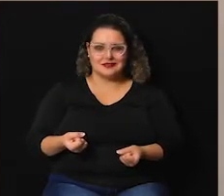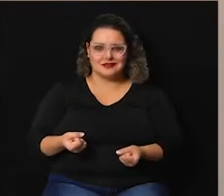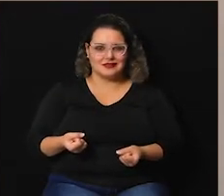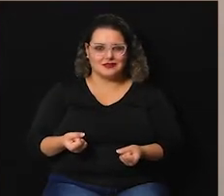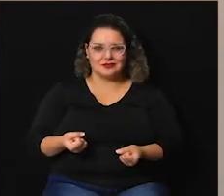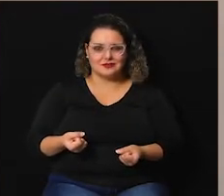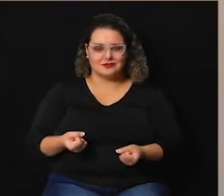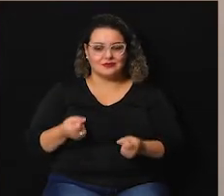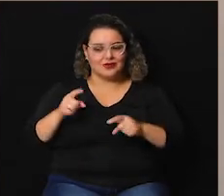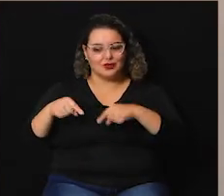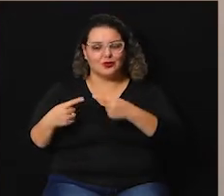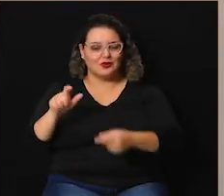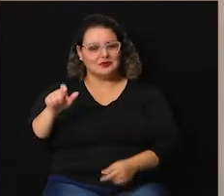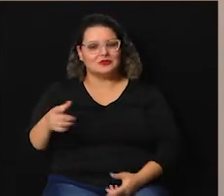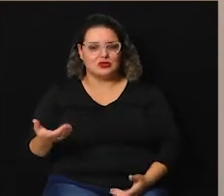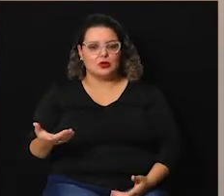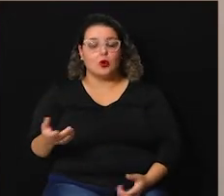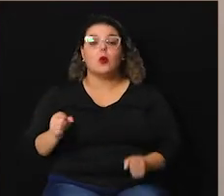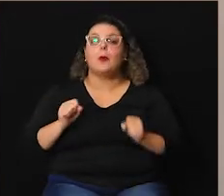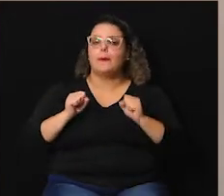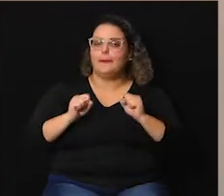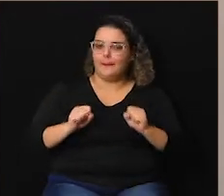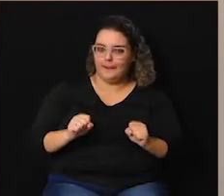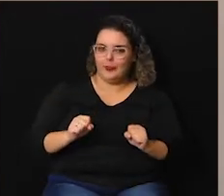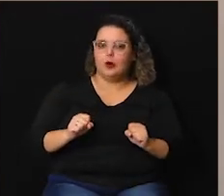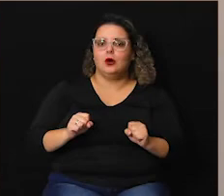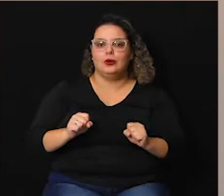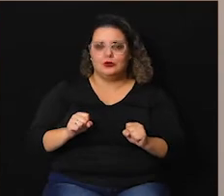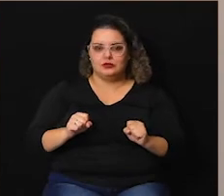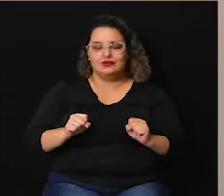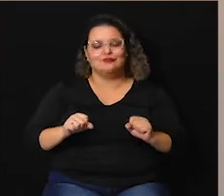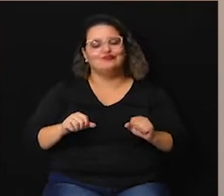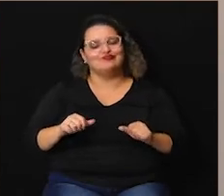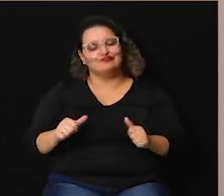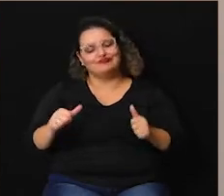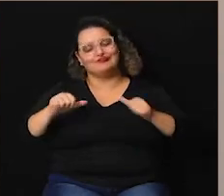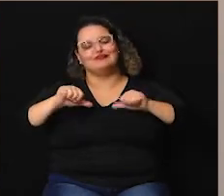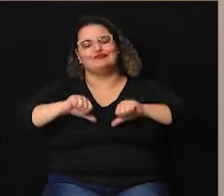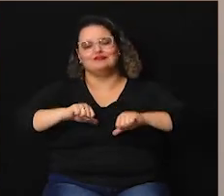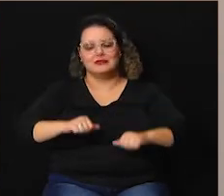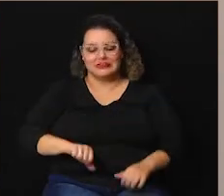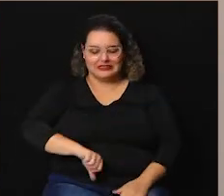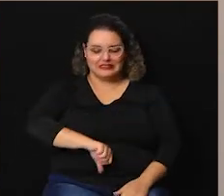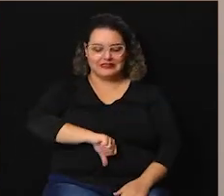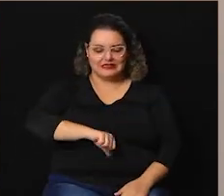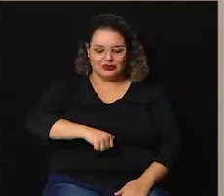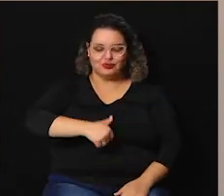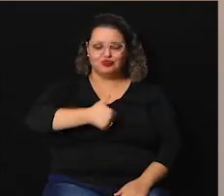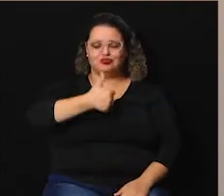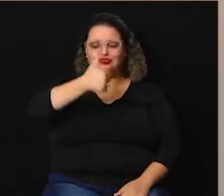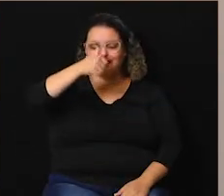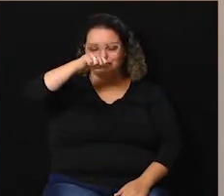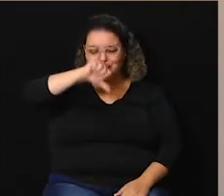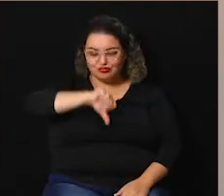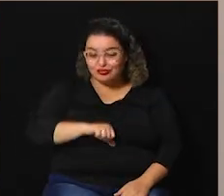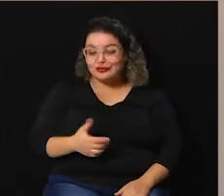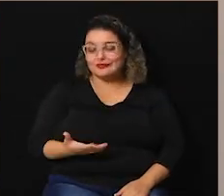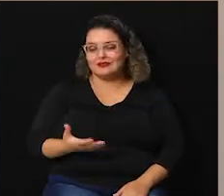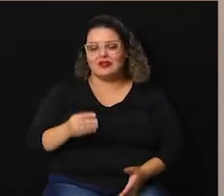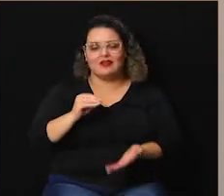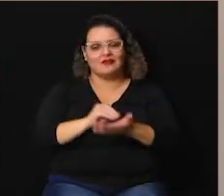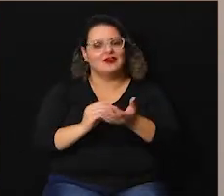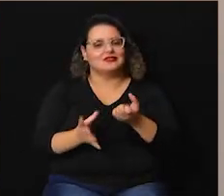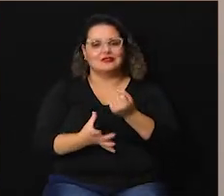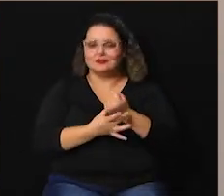ser reprovada pelo outro, isto pode abalar a minha autoestima, pode trazer insegurança. Se a